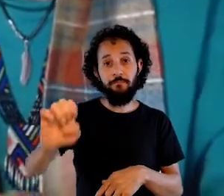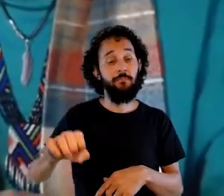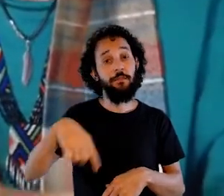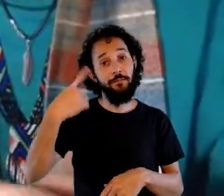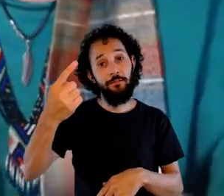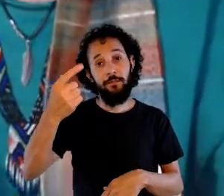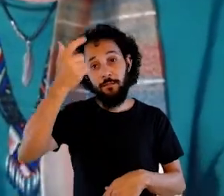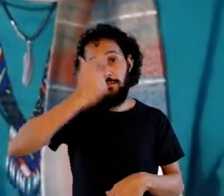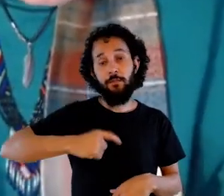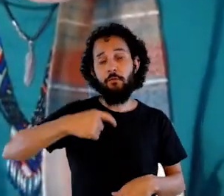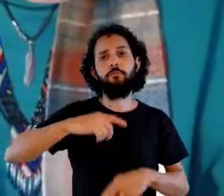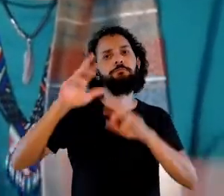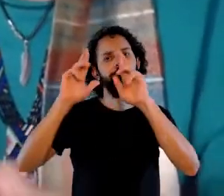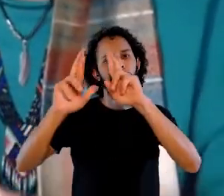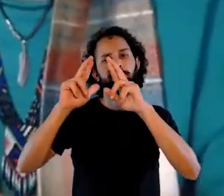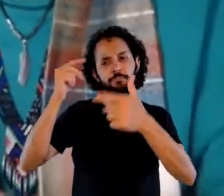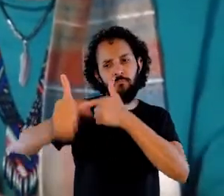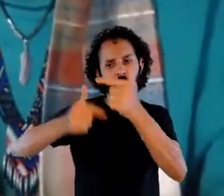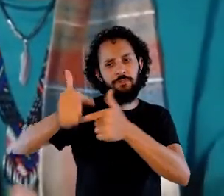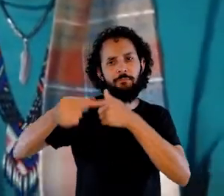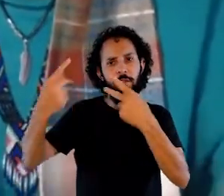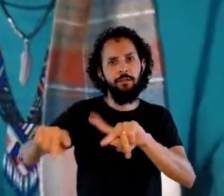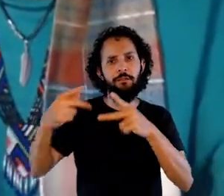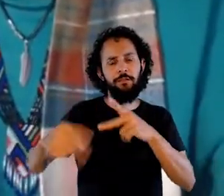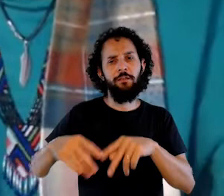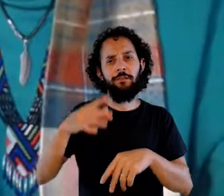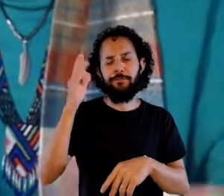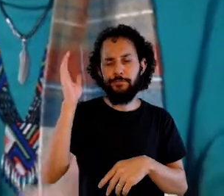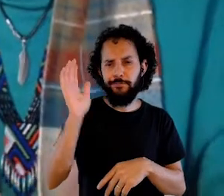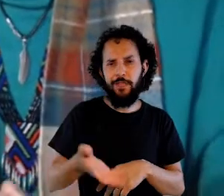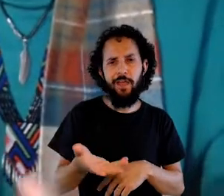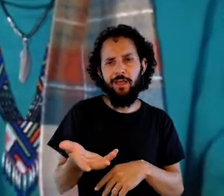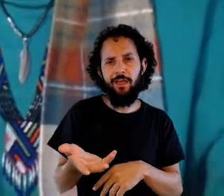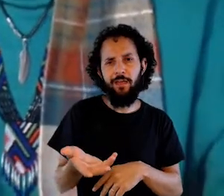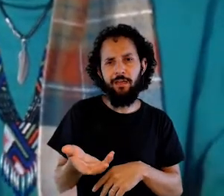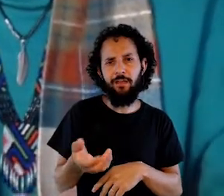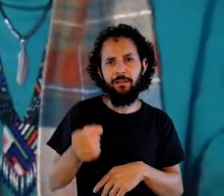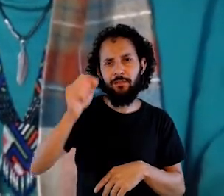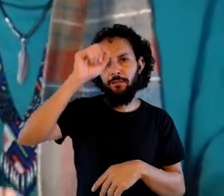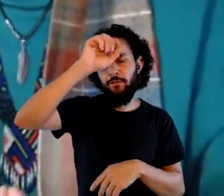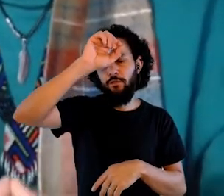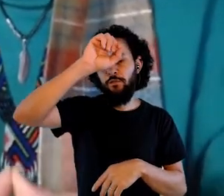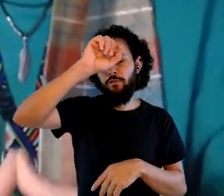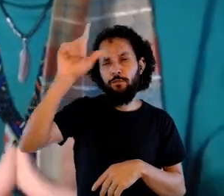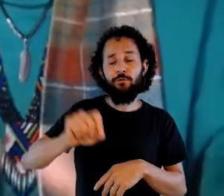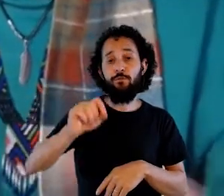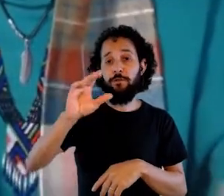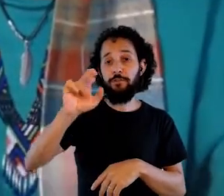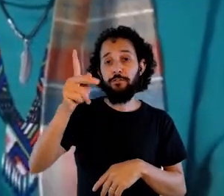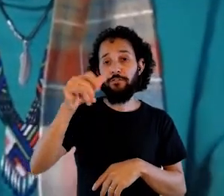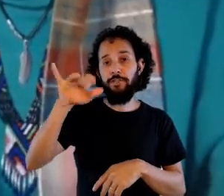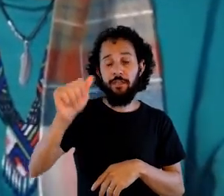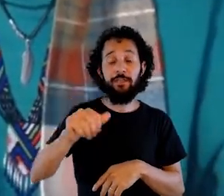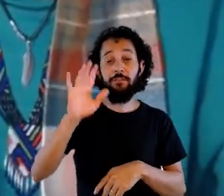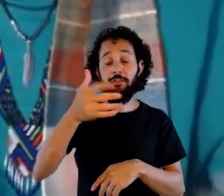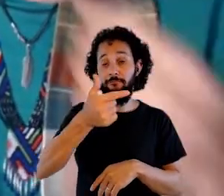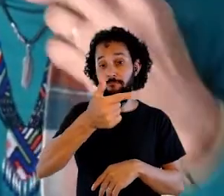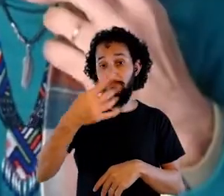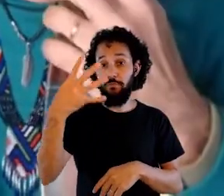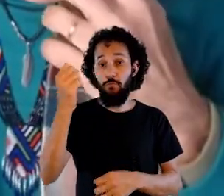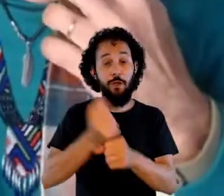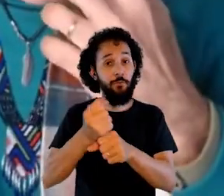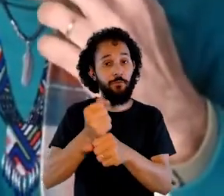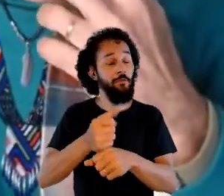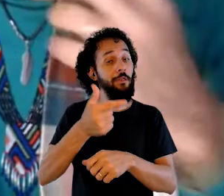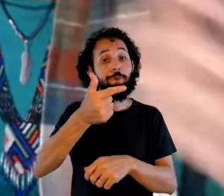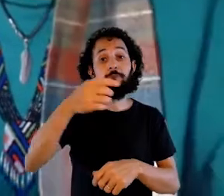trabalhos espirituais já, né? Só o Lua Cheia tem 20, vai fazer 24 anos, 28 anos que eu dirijo cerimônias